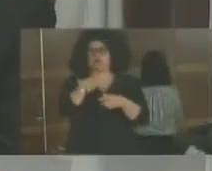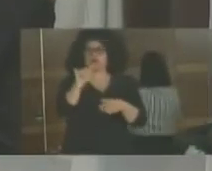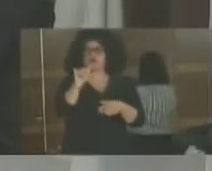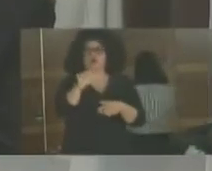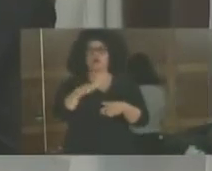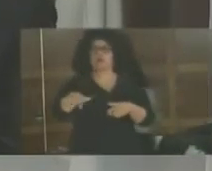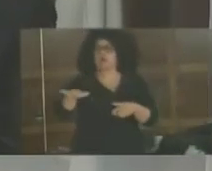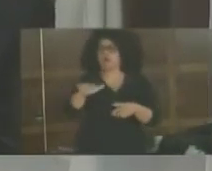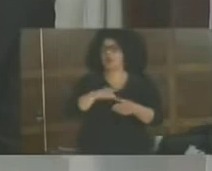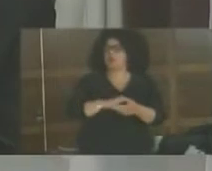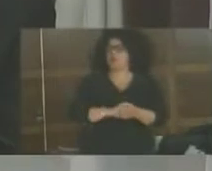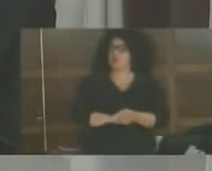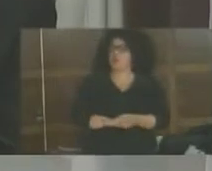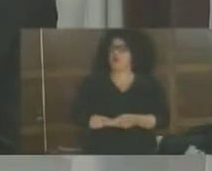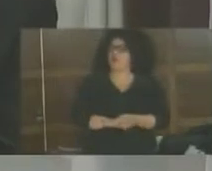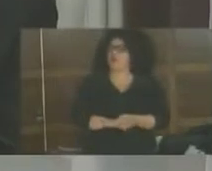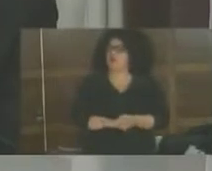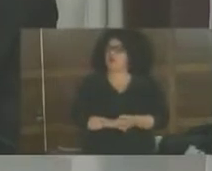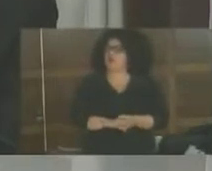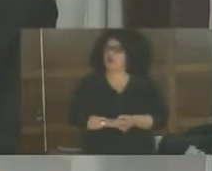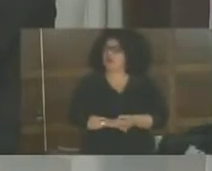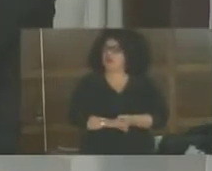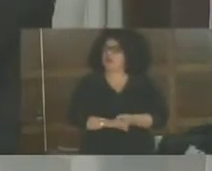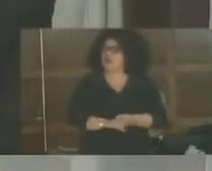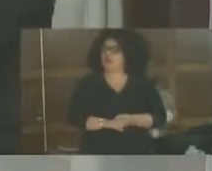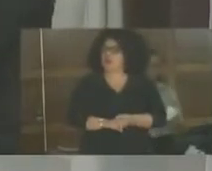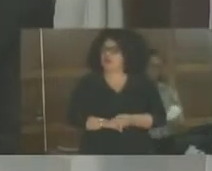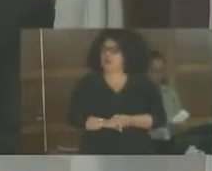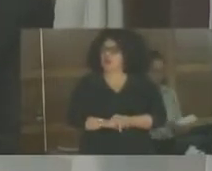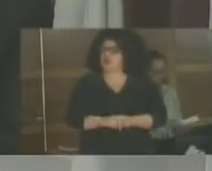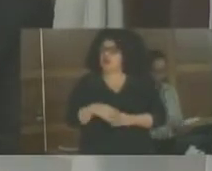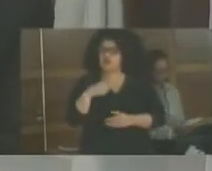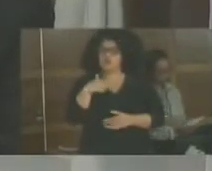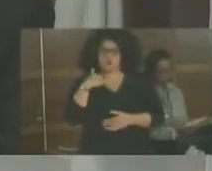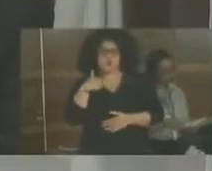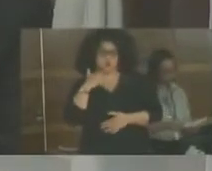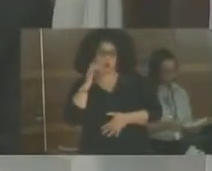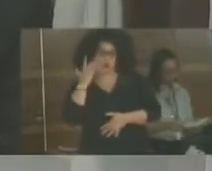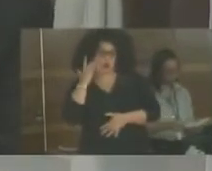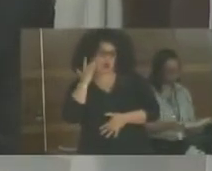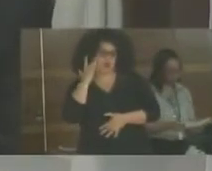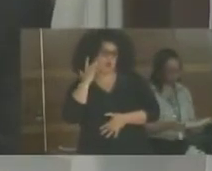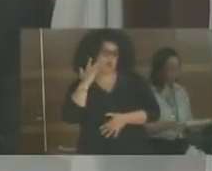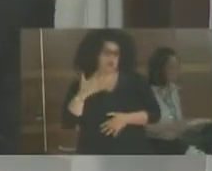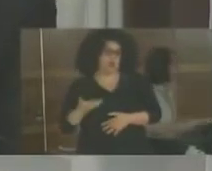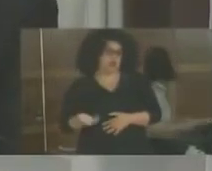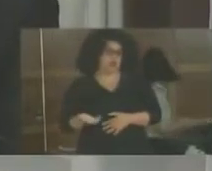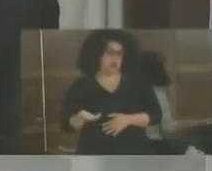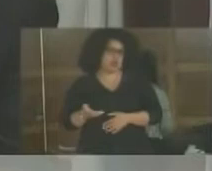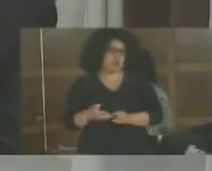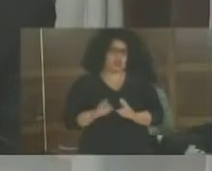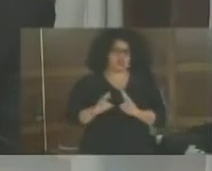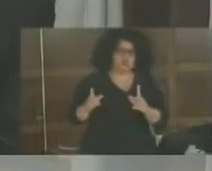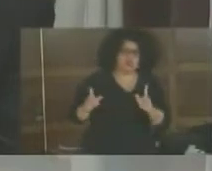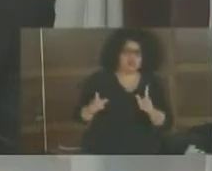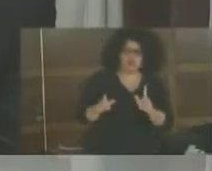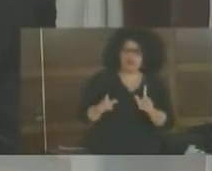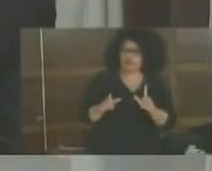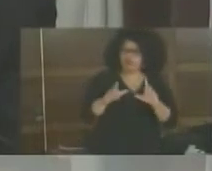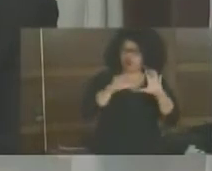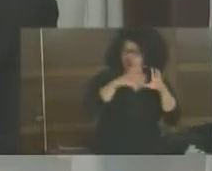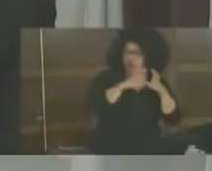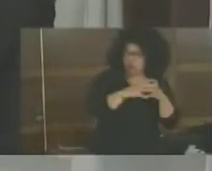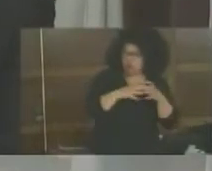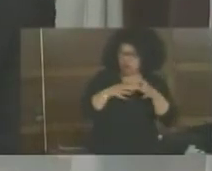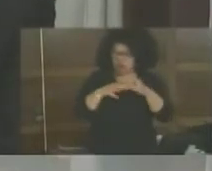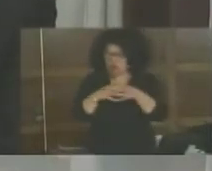sobre invasões. Eu acho que, indiferente a que A ou B ou C tenha a